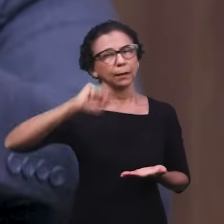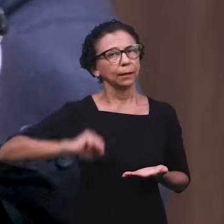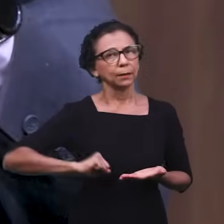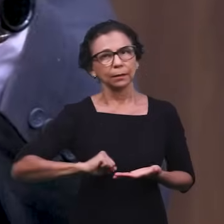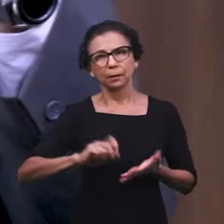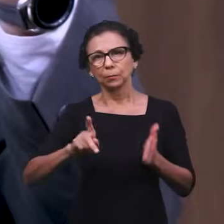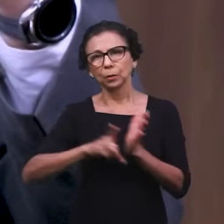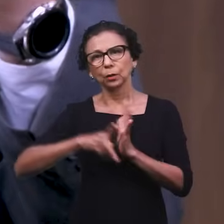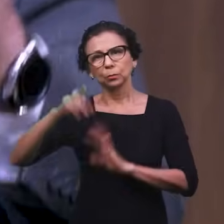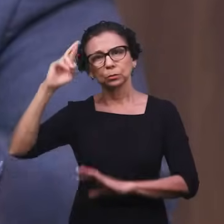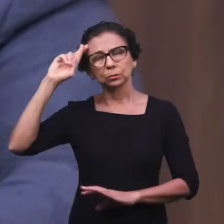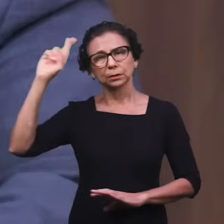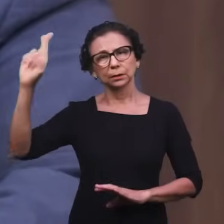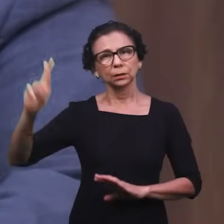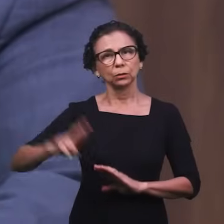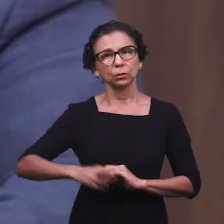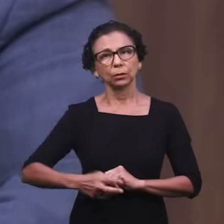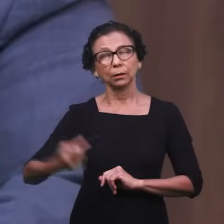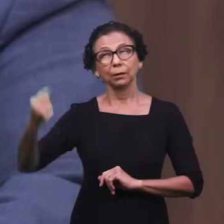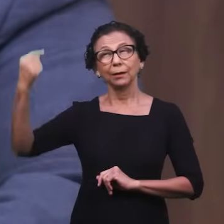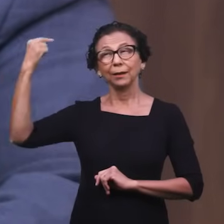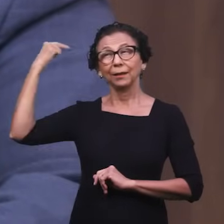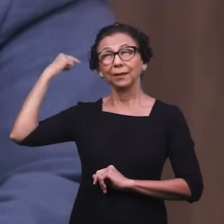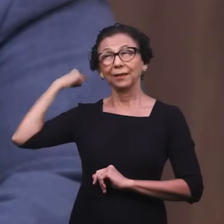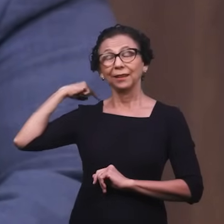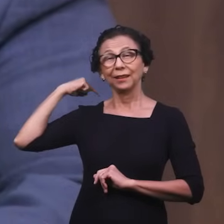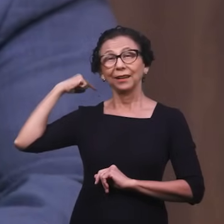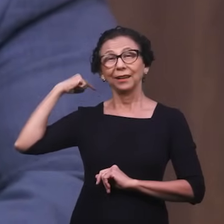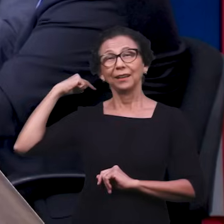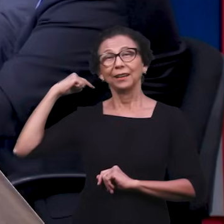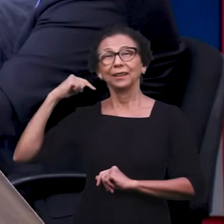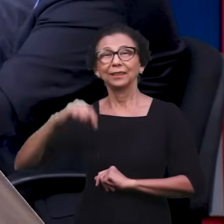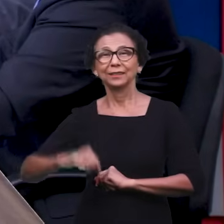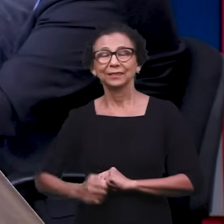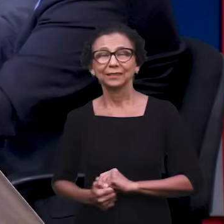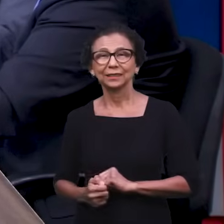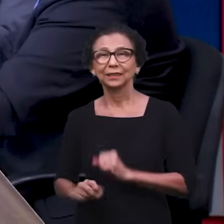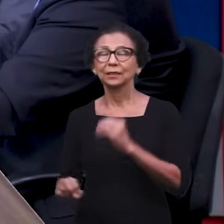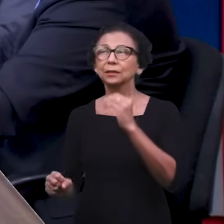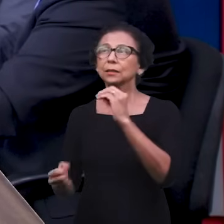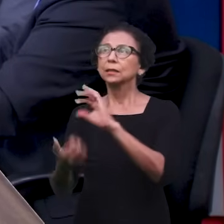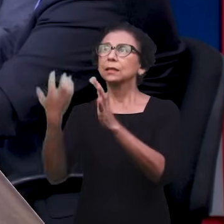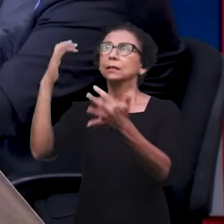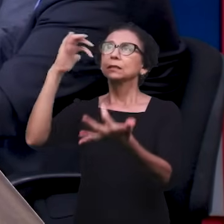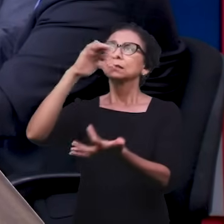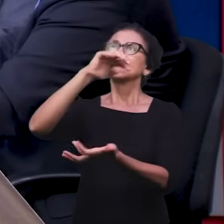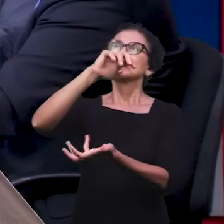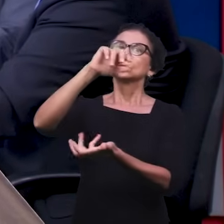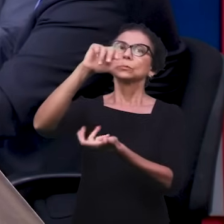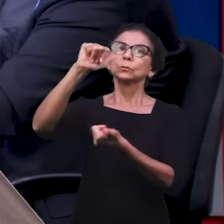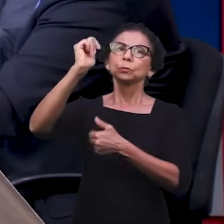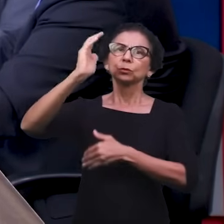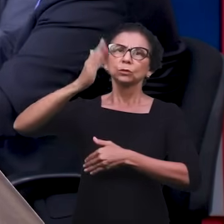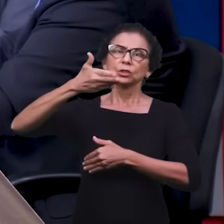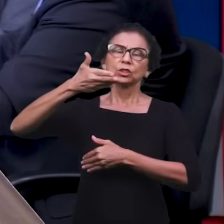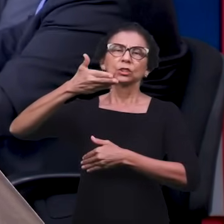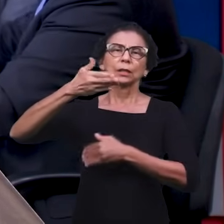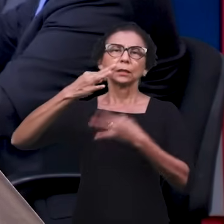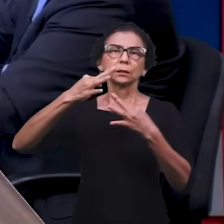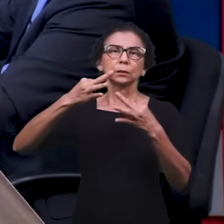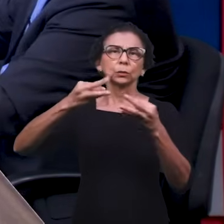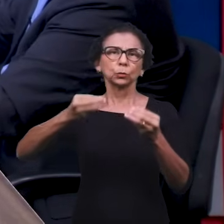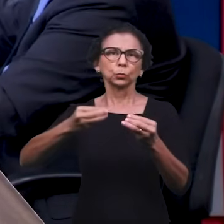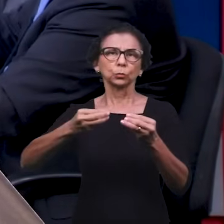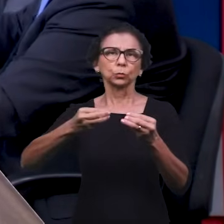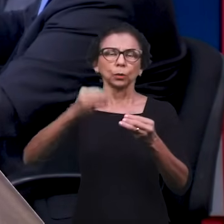que foi criada lá no passado. Sim, lá no princípio. Lá no princípio foi criado. E aí o homem, ao longo do tempo, ele